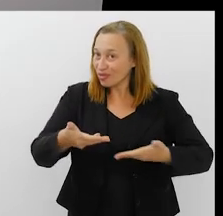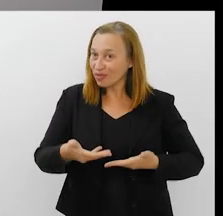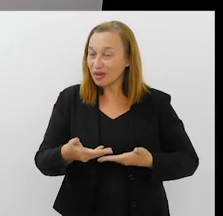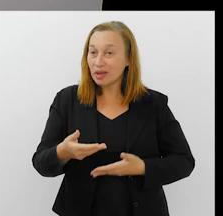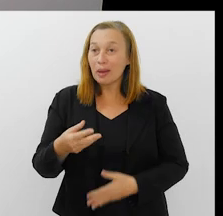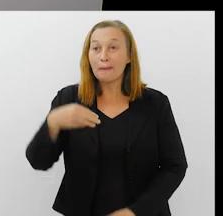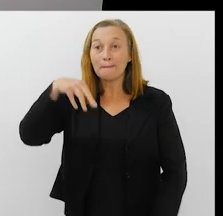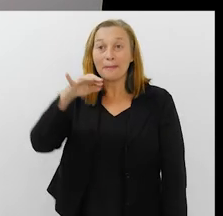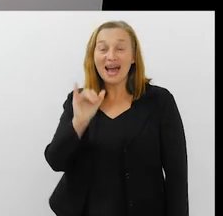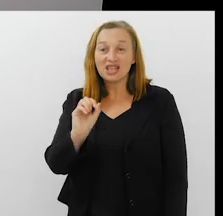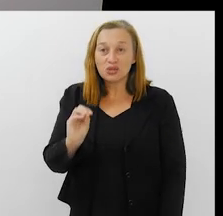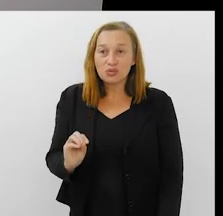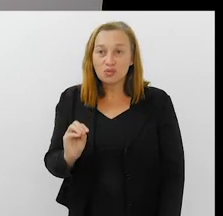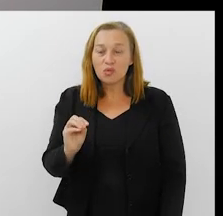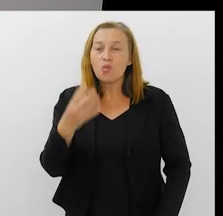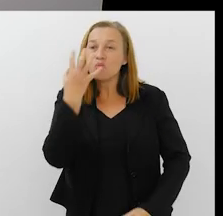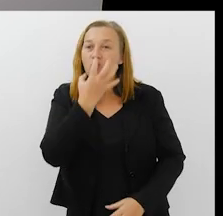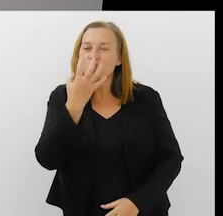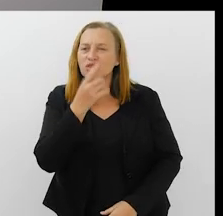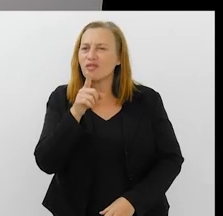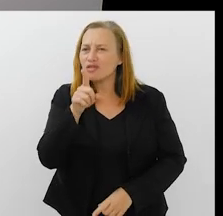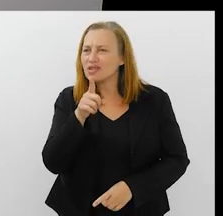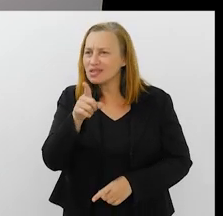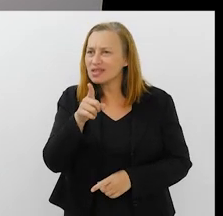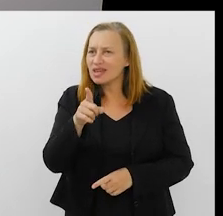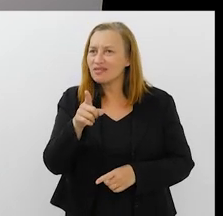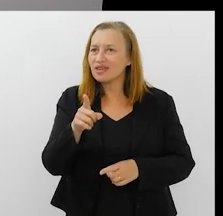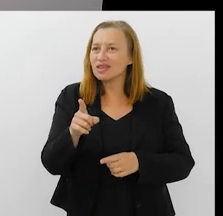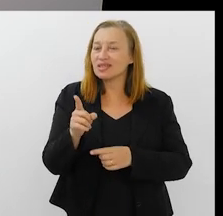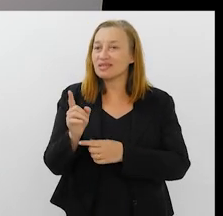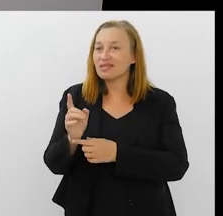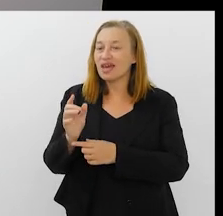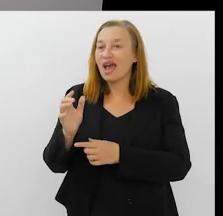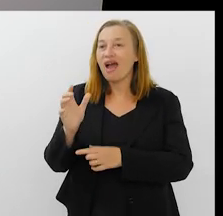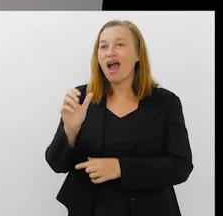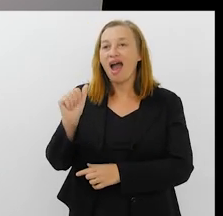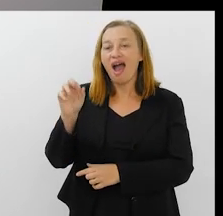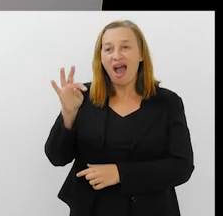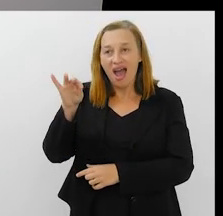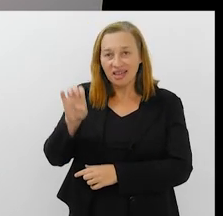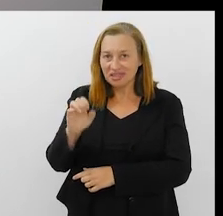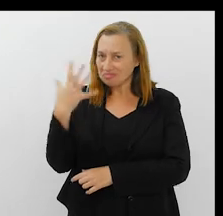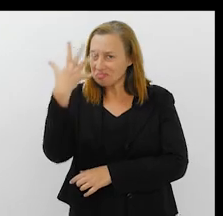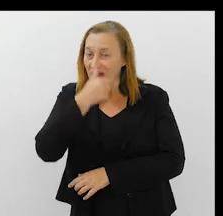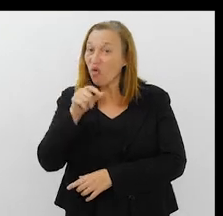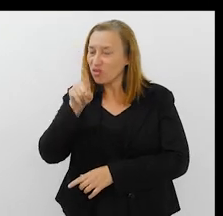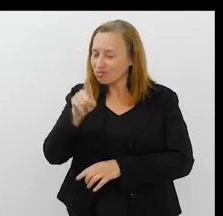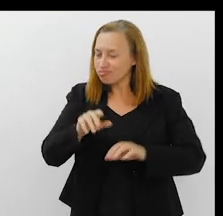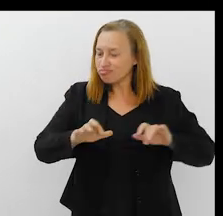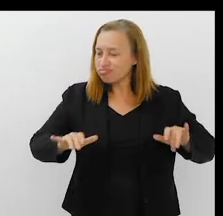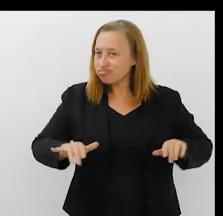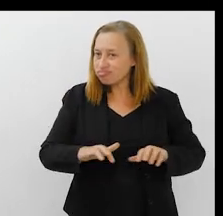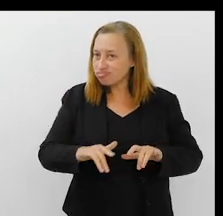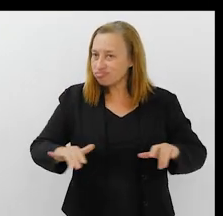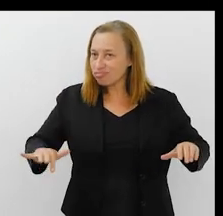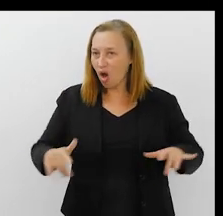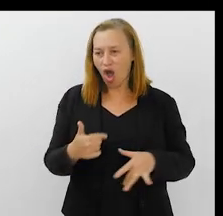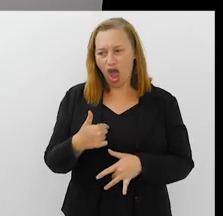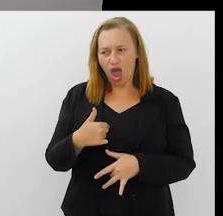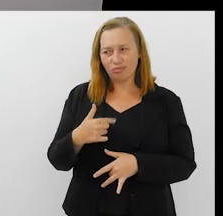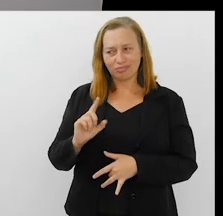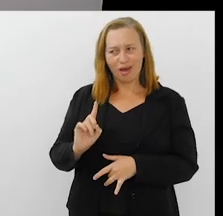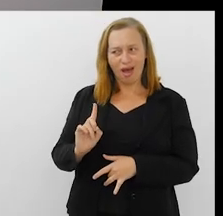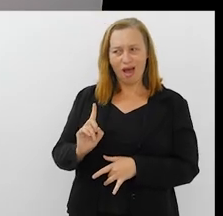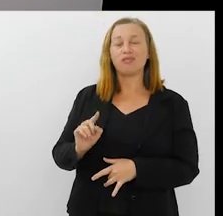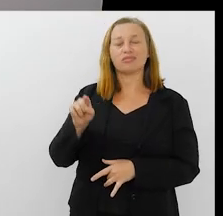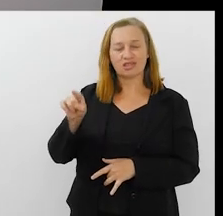Márcia, música. Você fez Escola de Belas Artes, né? E você é uma pianista, né? Não, sou uma pianista,